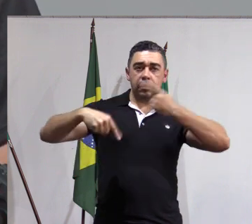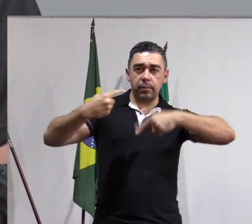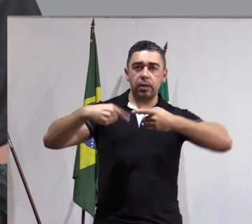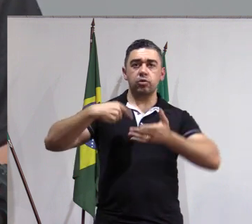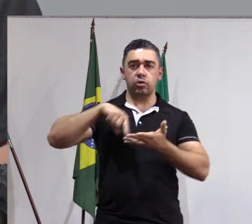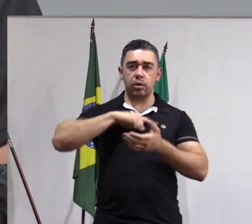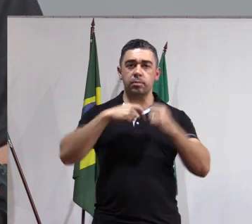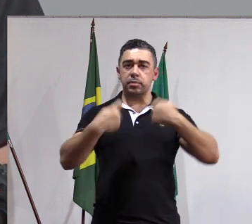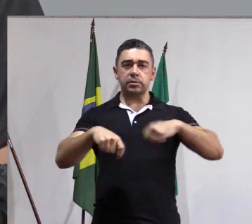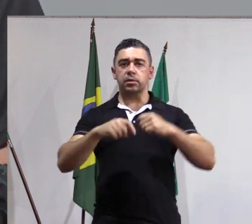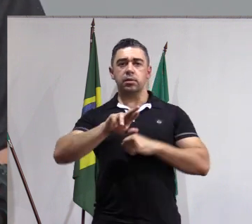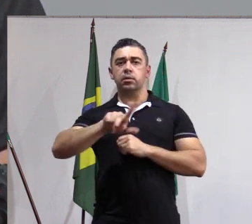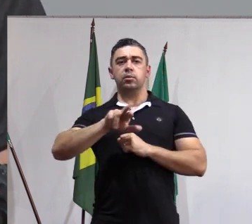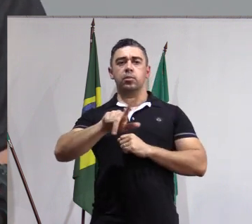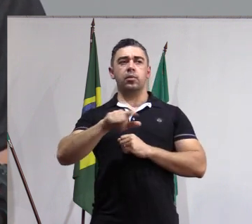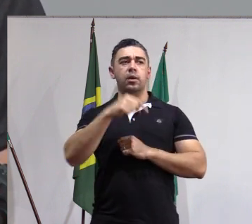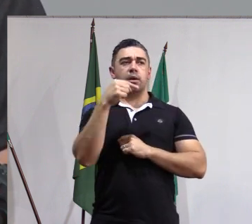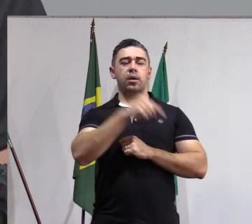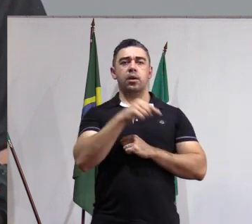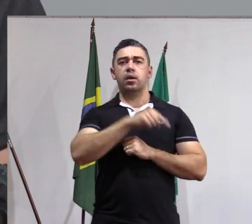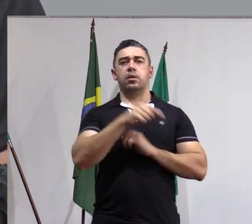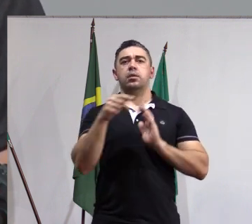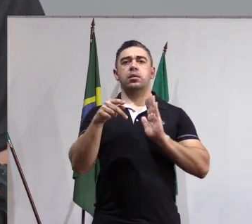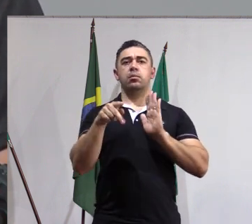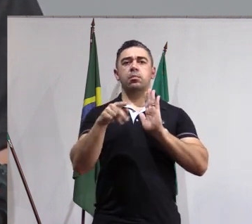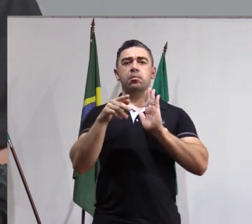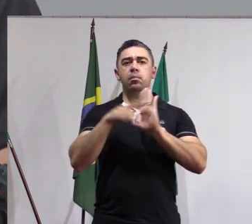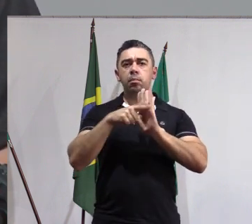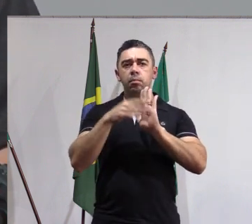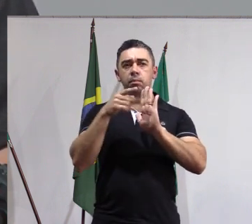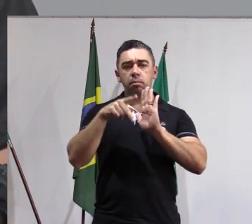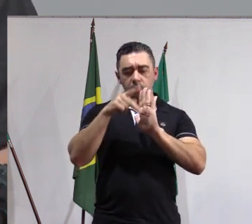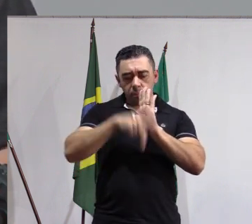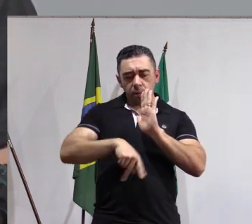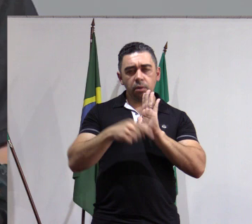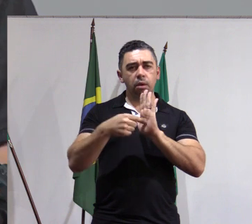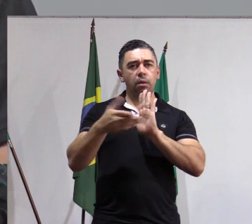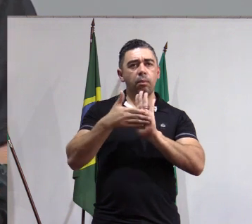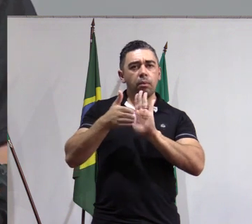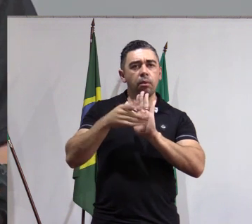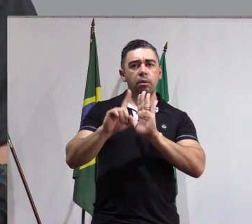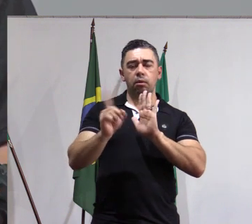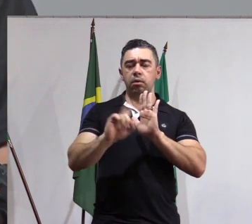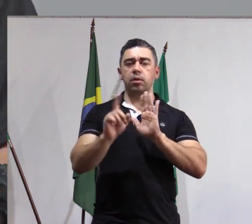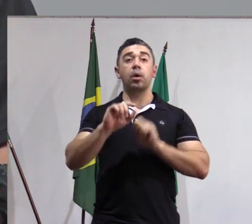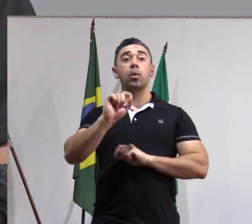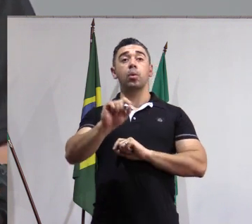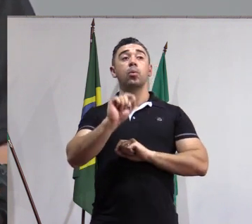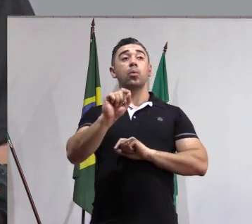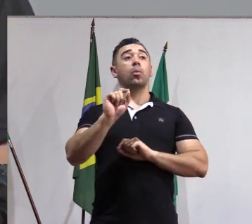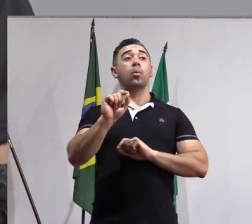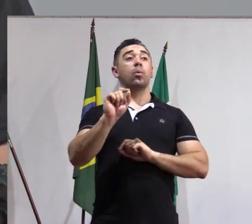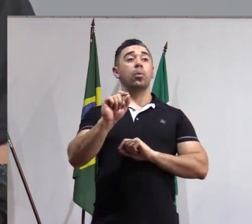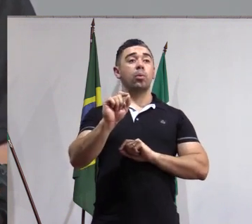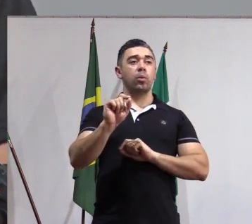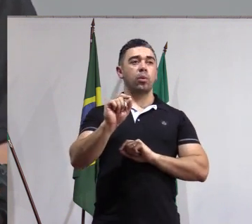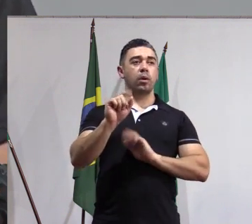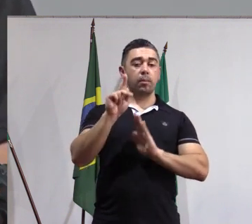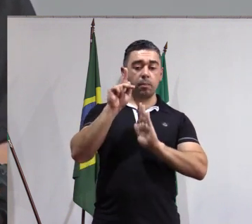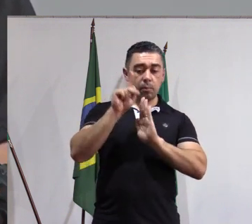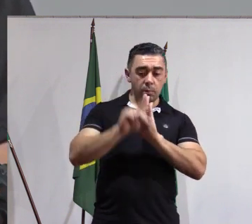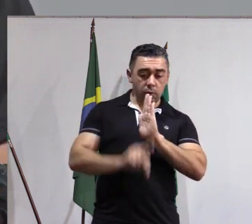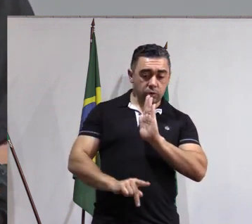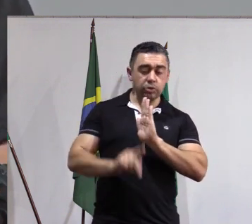feito não é este programa ou esta proposta apresentada, mas sim qual é o projeto